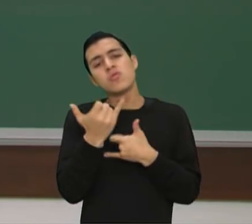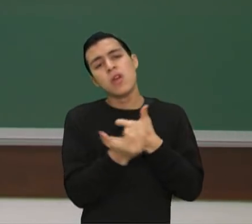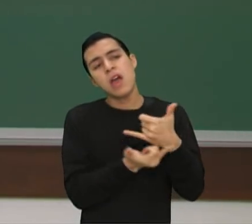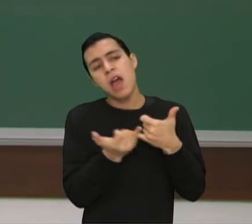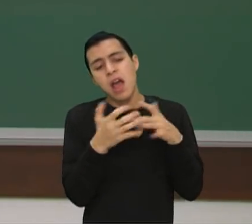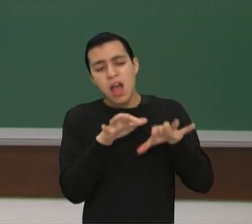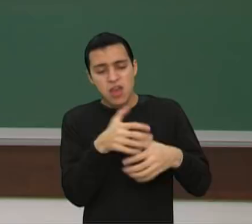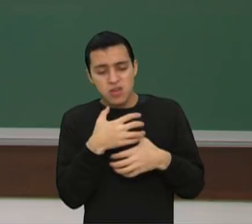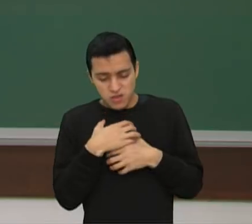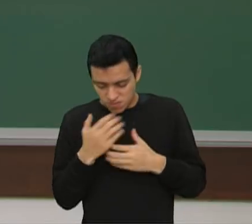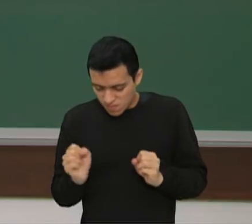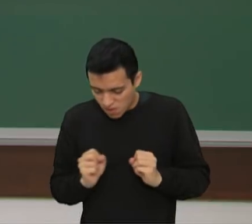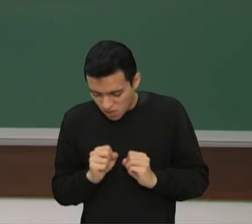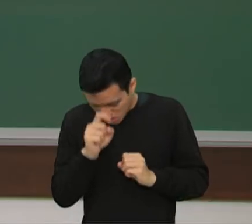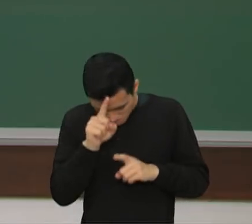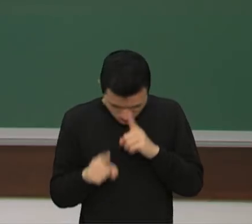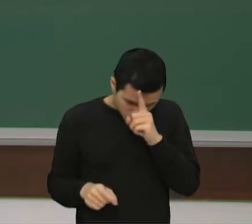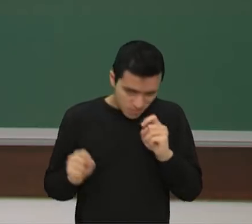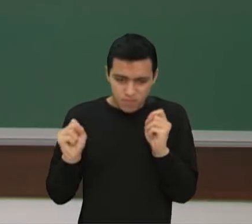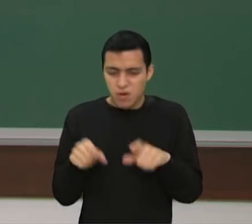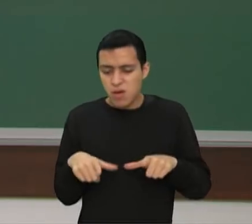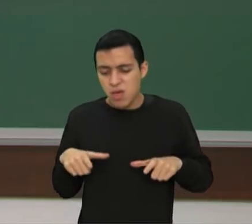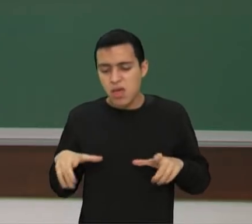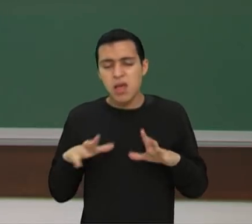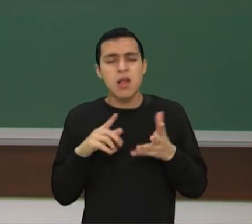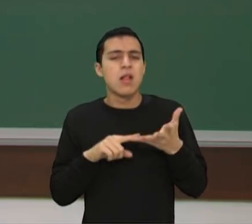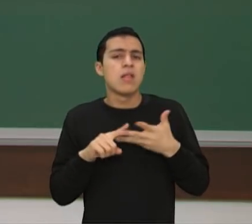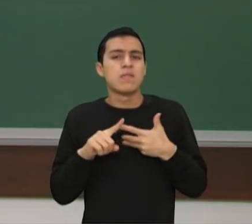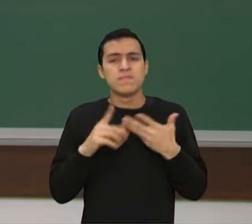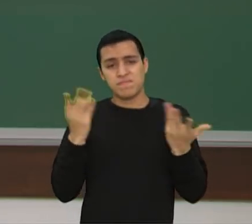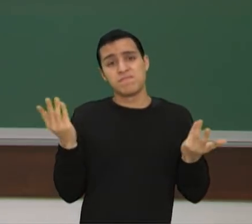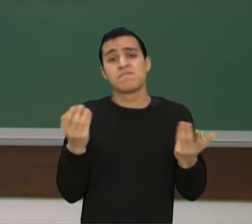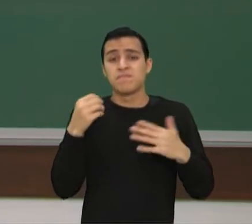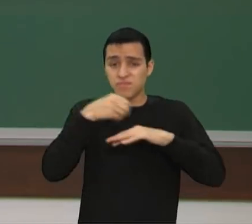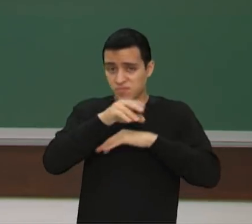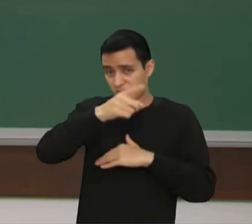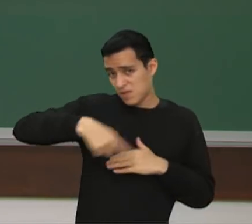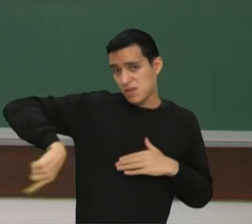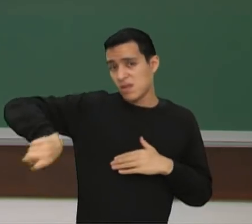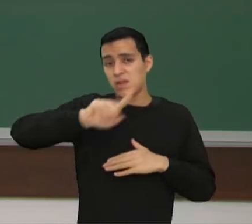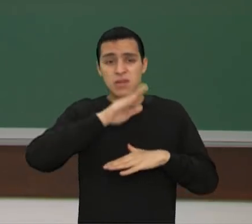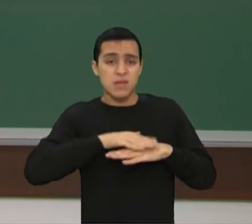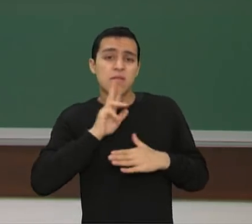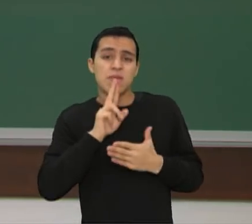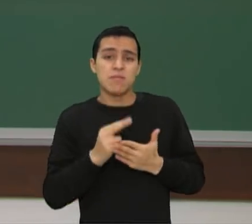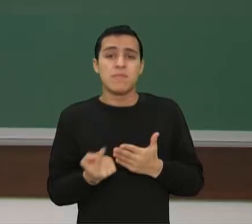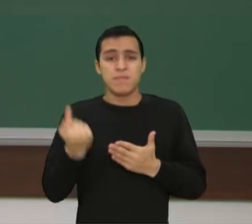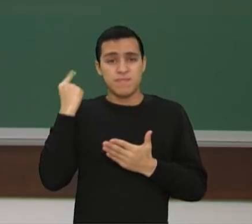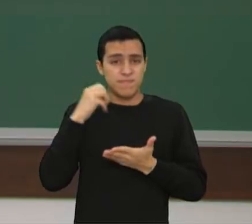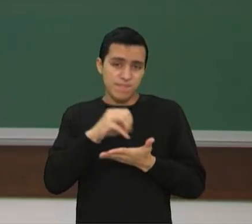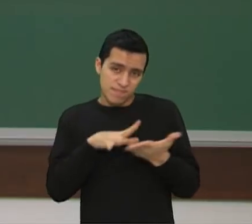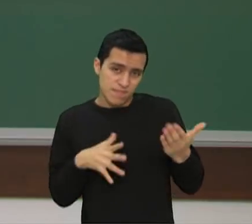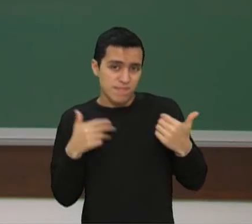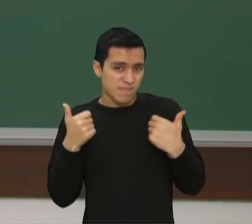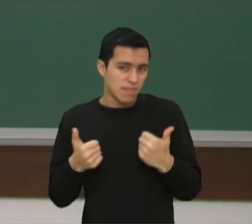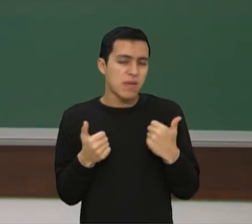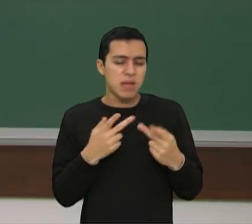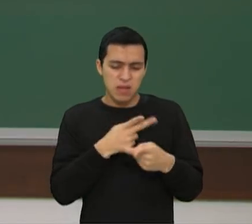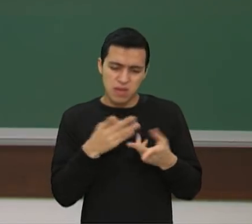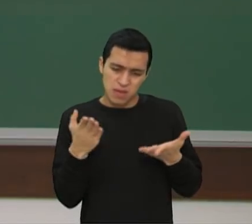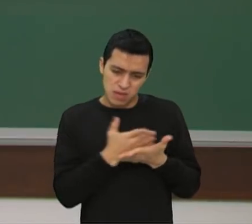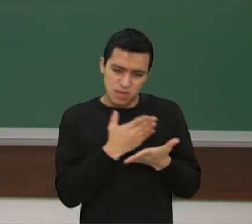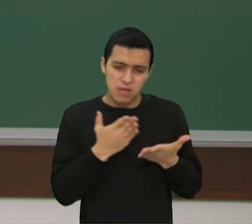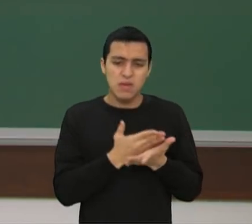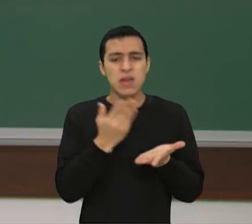forma, a gente pode jogar, pode inventar, pode fazer o tabuleiro assim. Então, isso é uma dica para você responder essa atividade. Deixa no seu